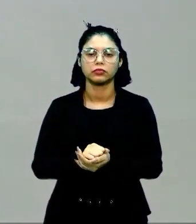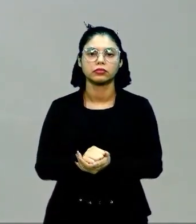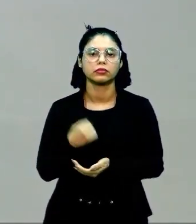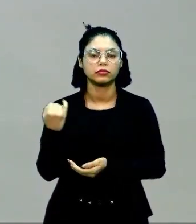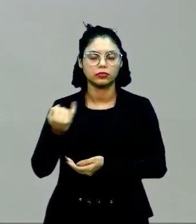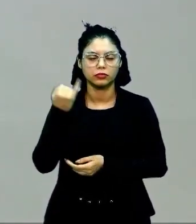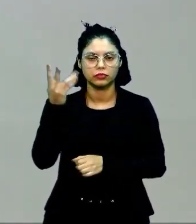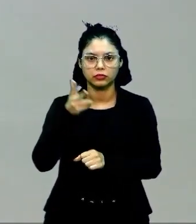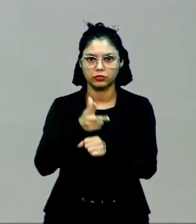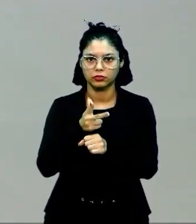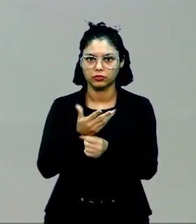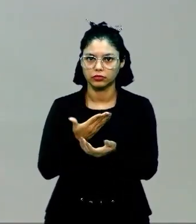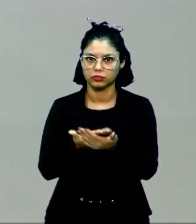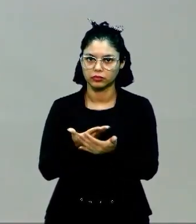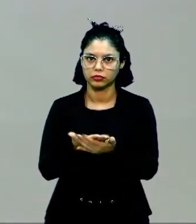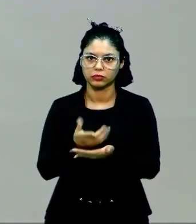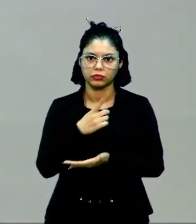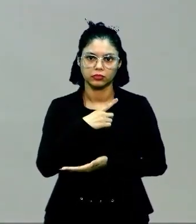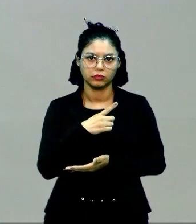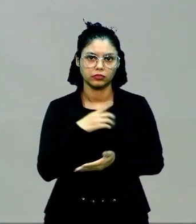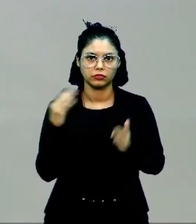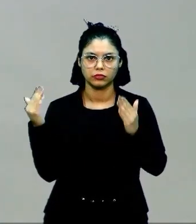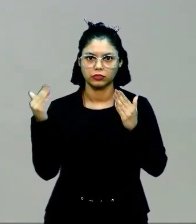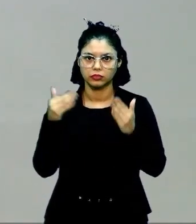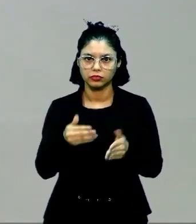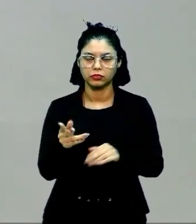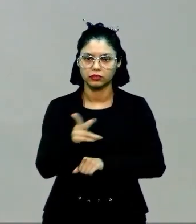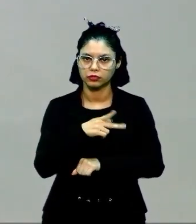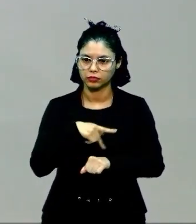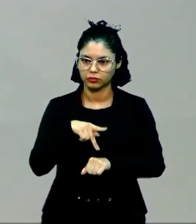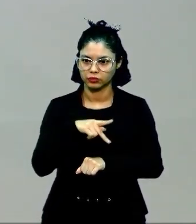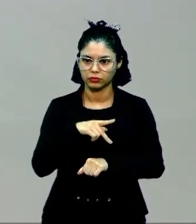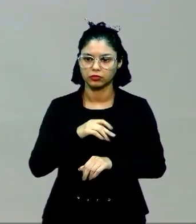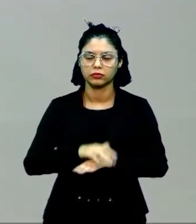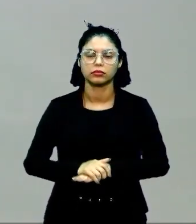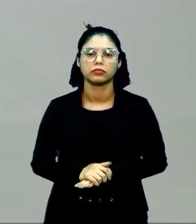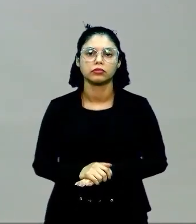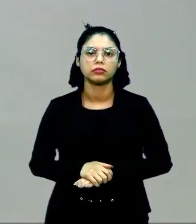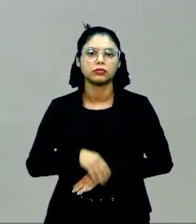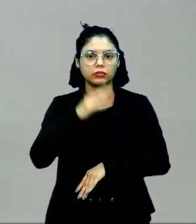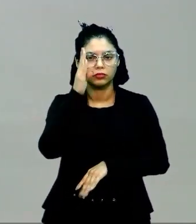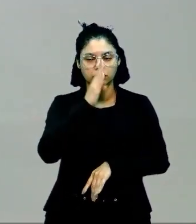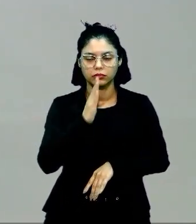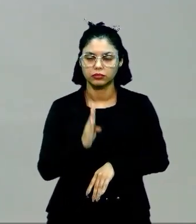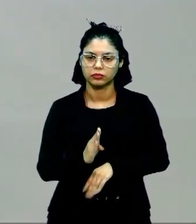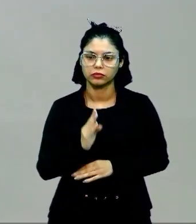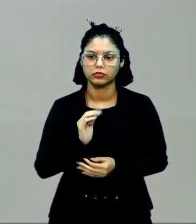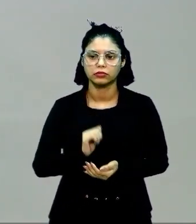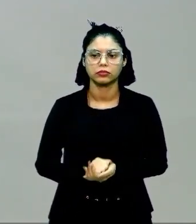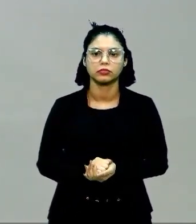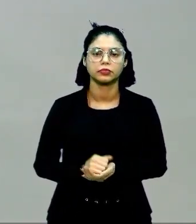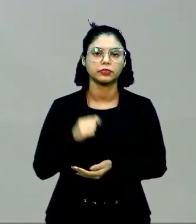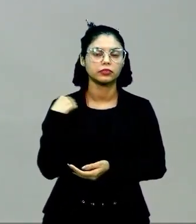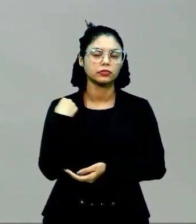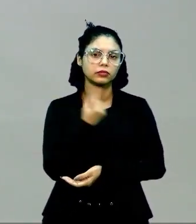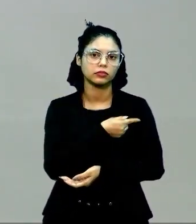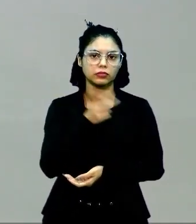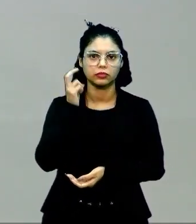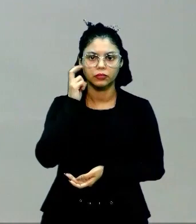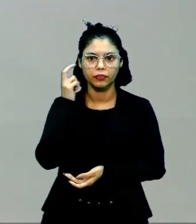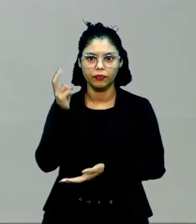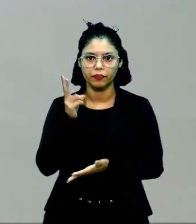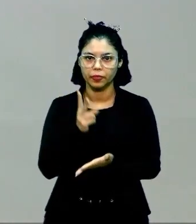nossa videoaula, existem em um determinado país. Então, nós temos o Brasil. A nossa cultura